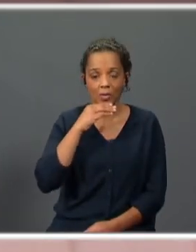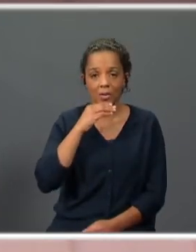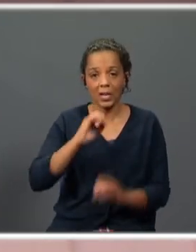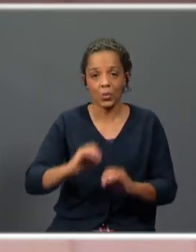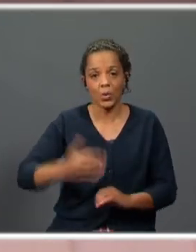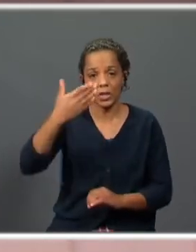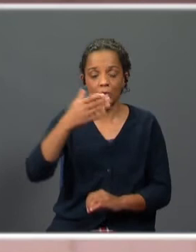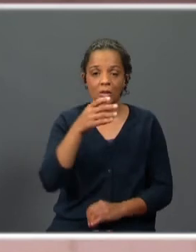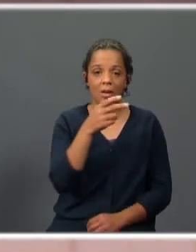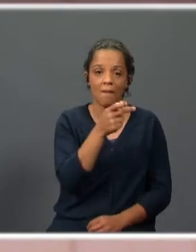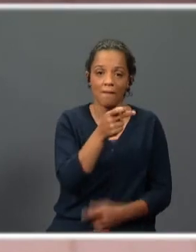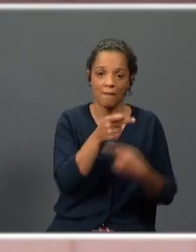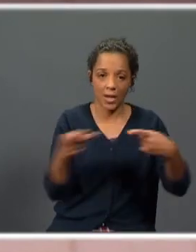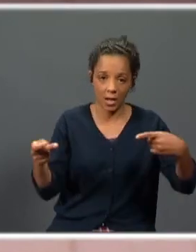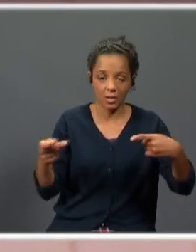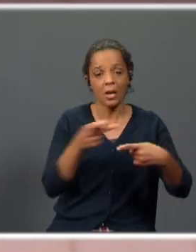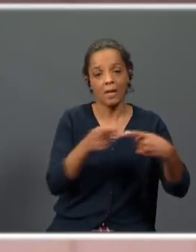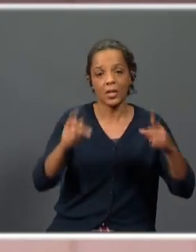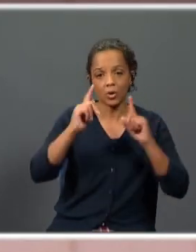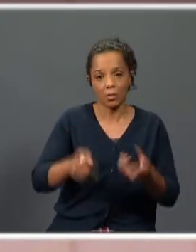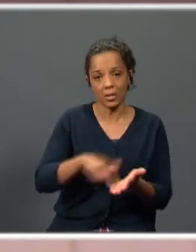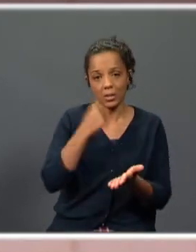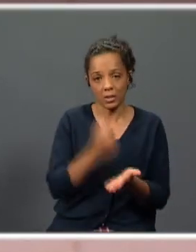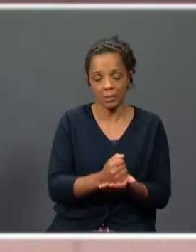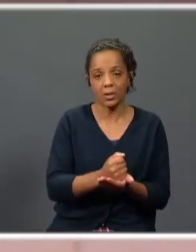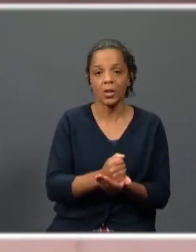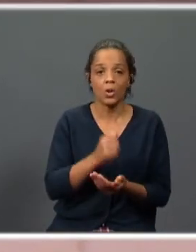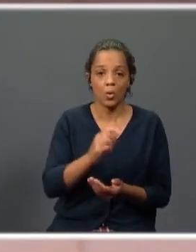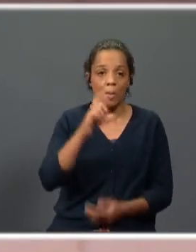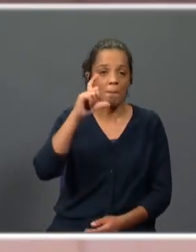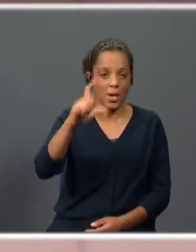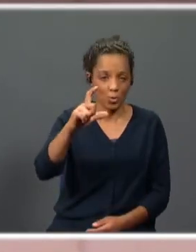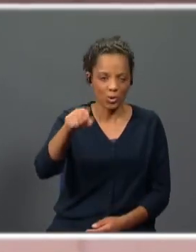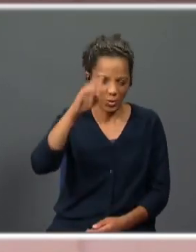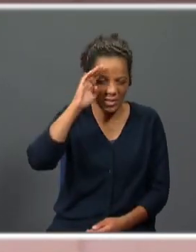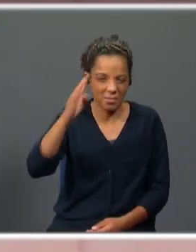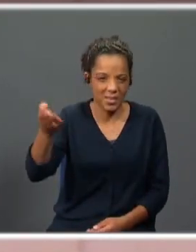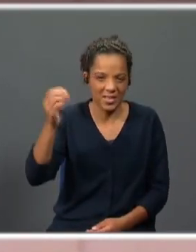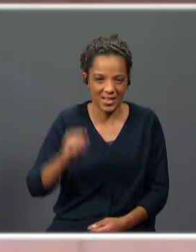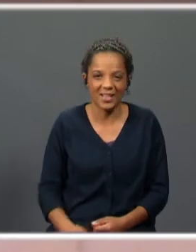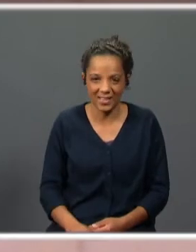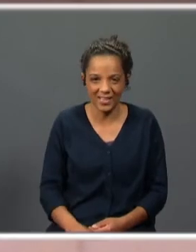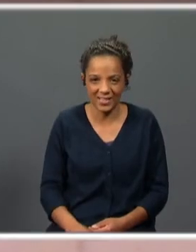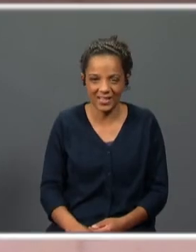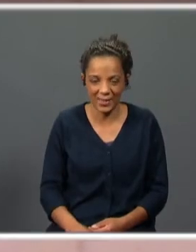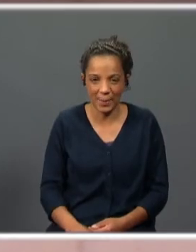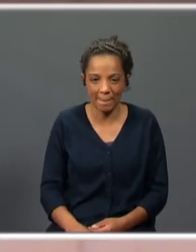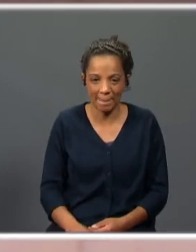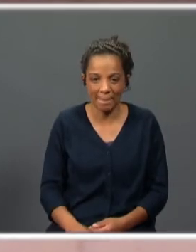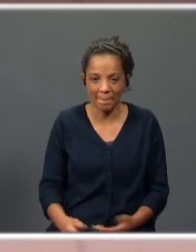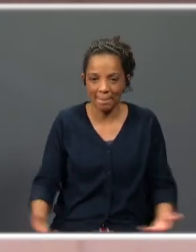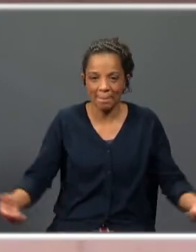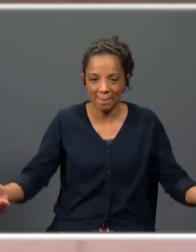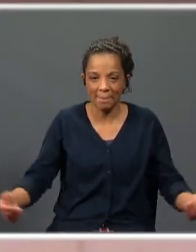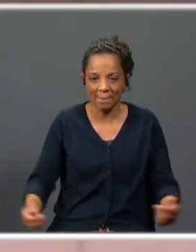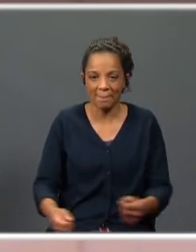frase. E as frases iniciam sempre com letra maiúscula. Vês como sabias. E nem sabias que não